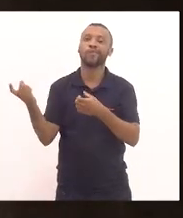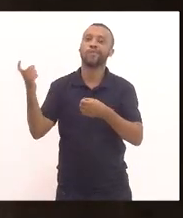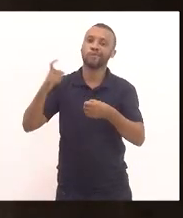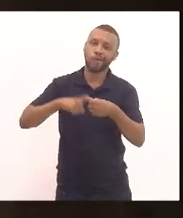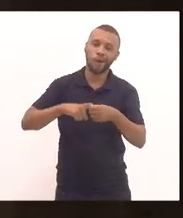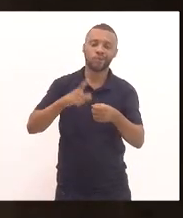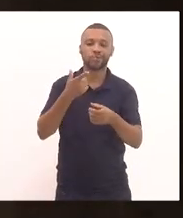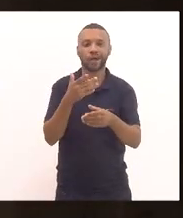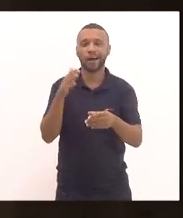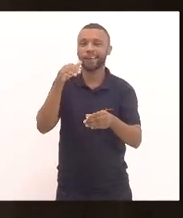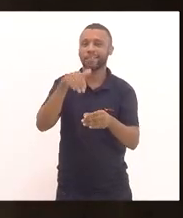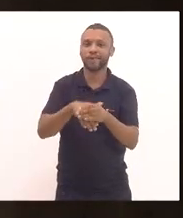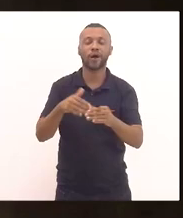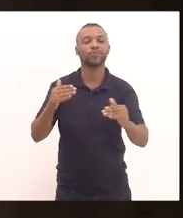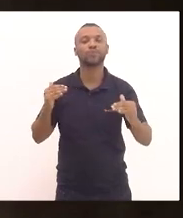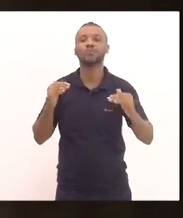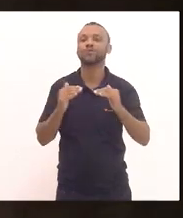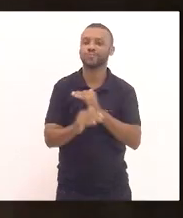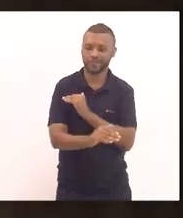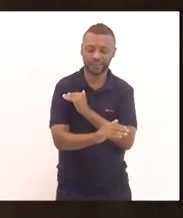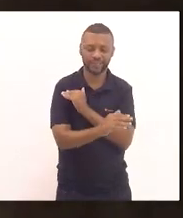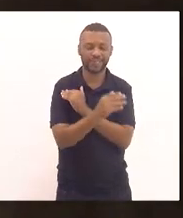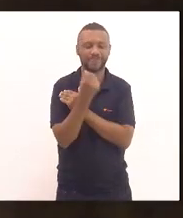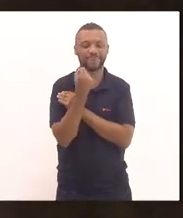voto divergente, senhor presidente.